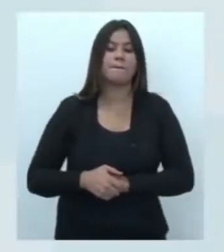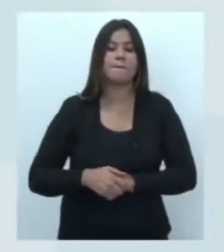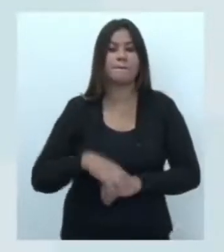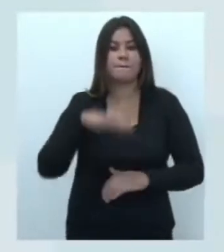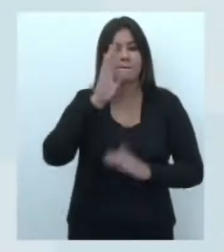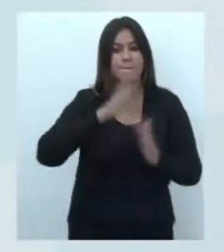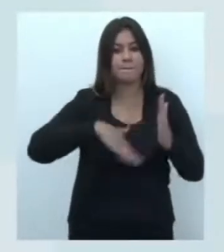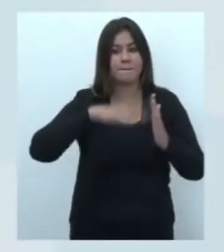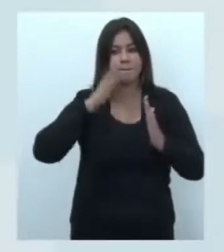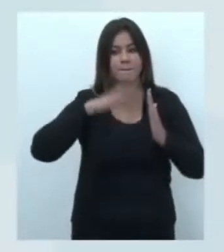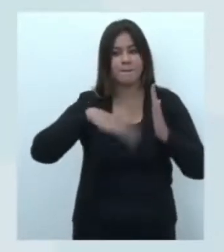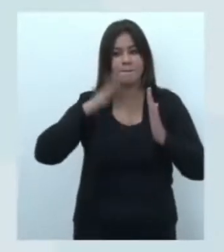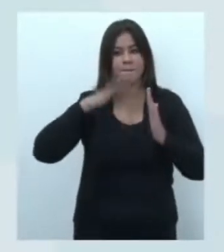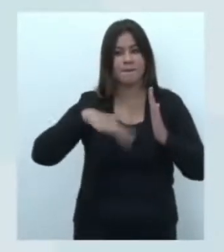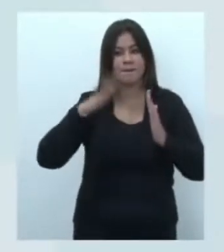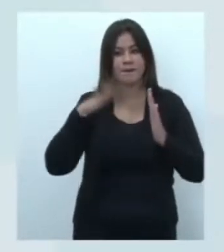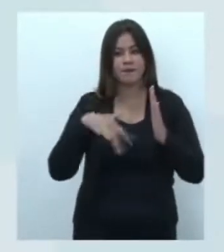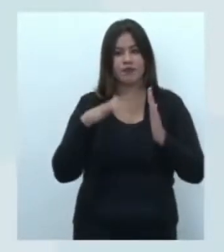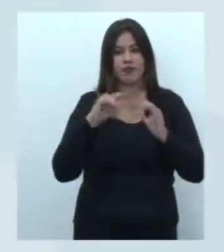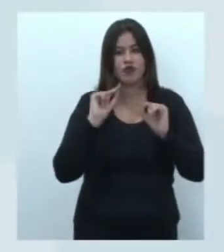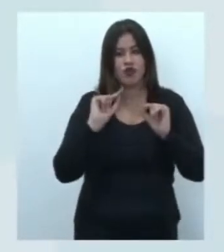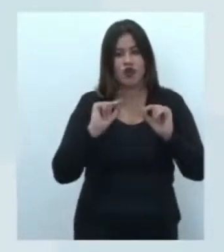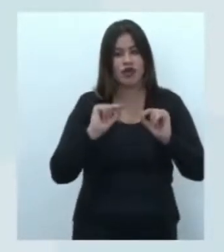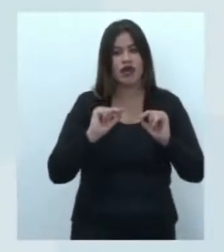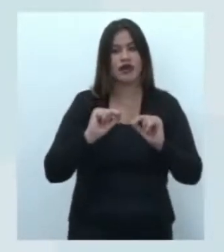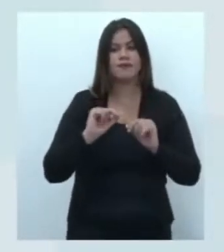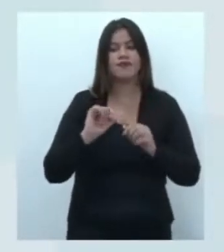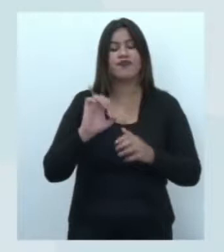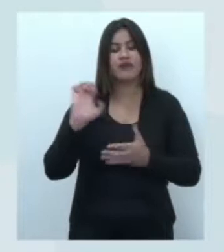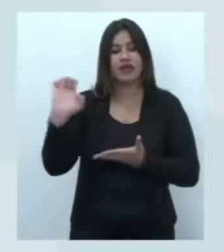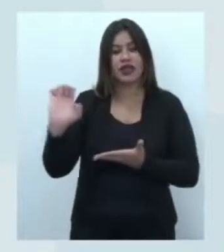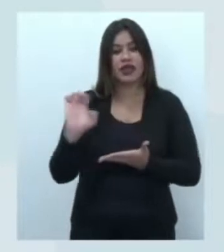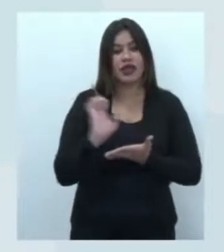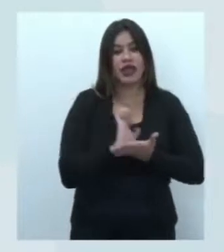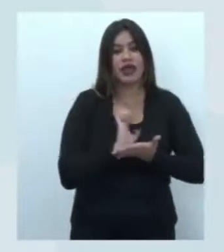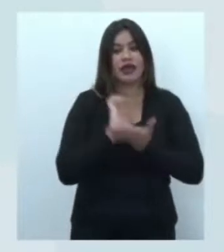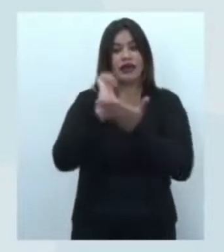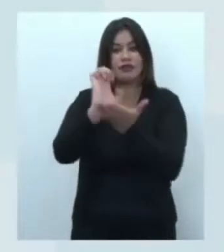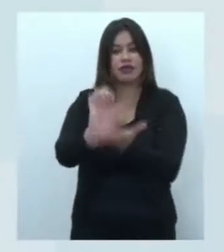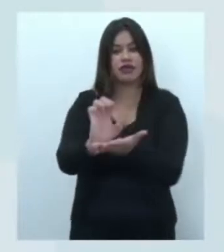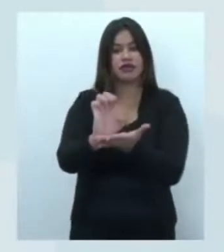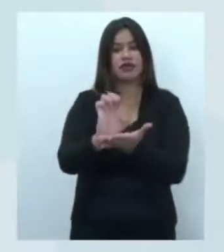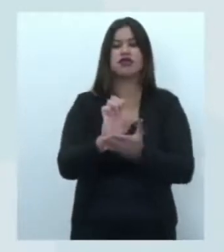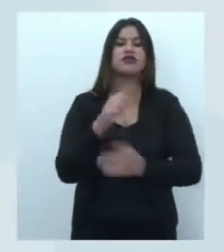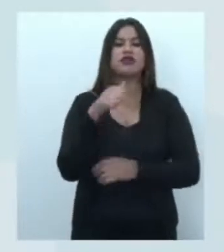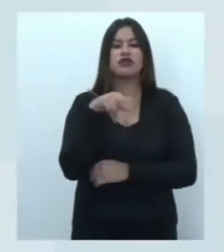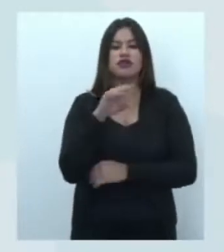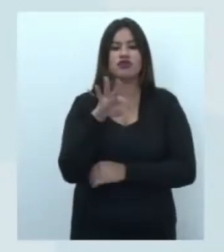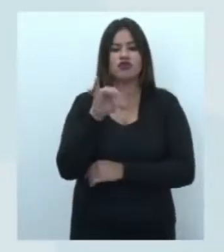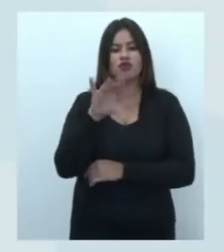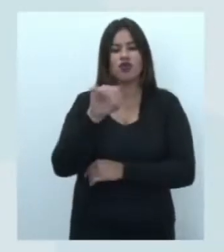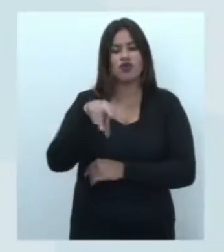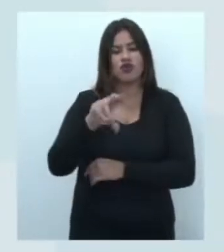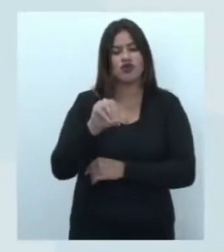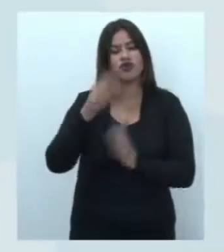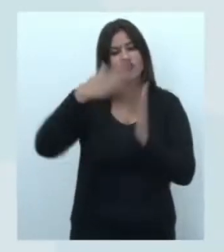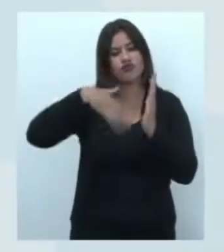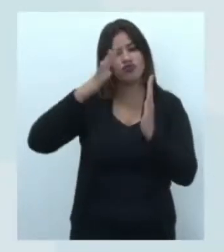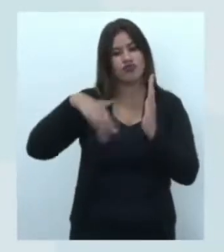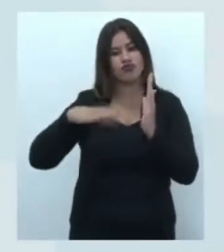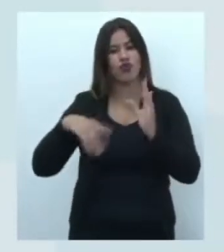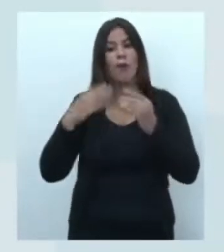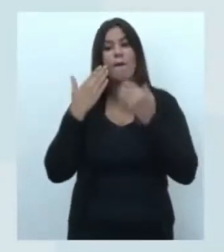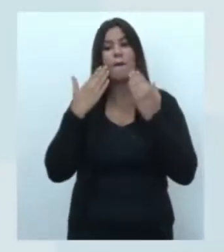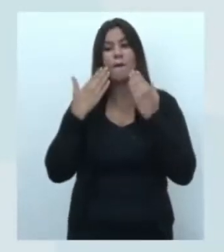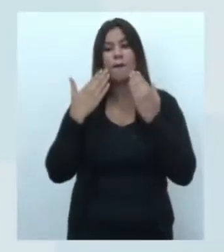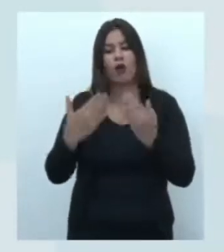conhecida como Os Emigrantes, de Antônio Rocco, de 1910. Ela retrata a saída dos